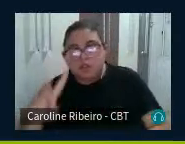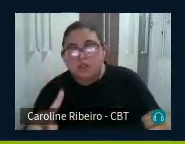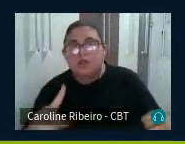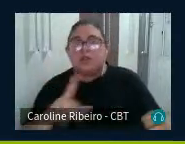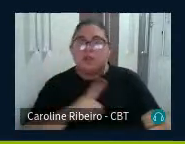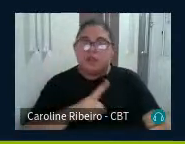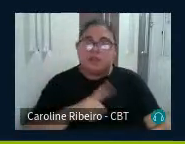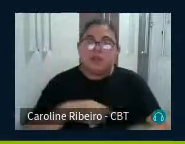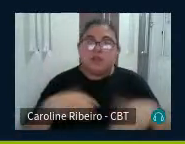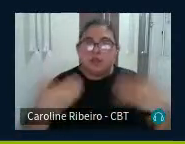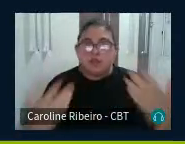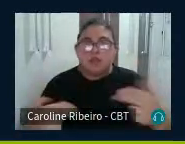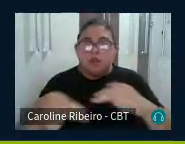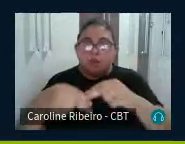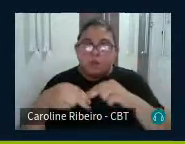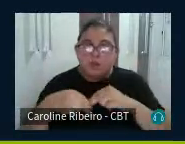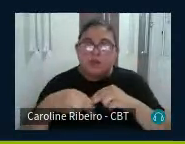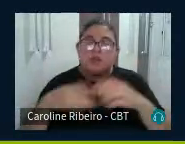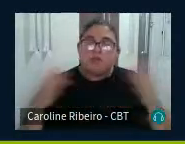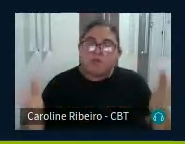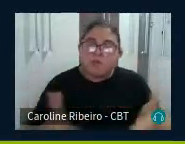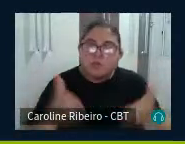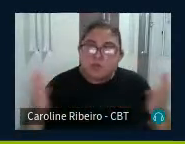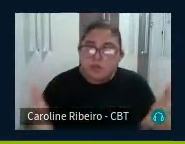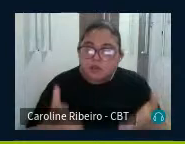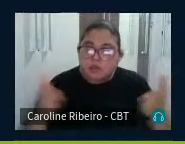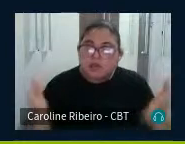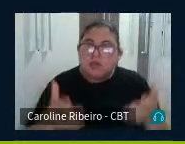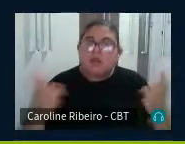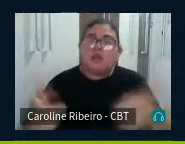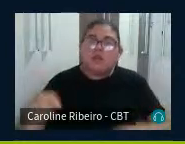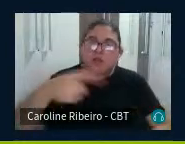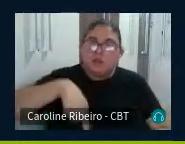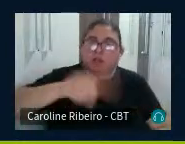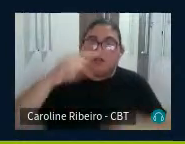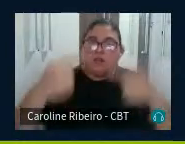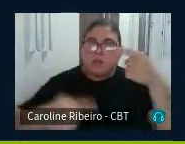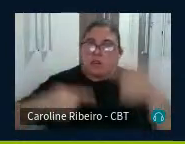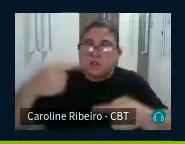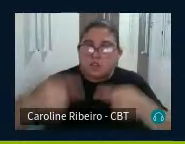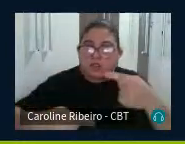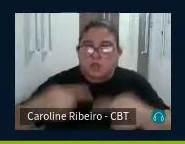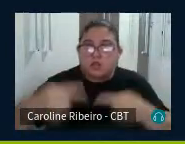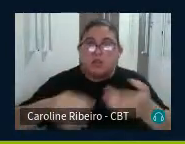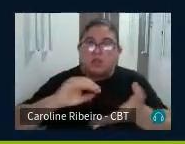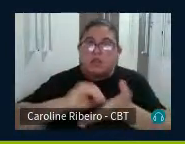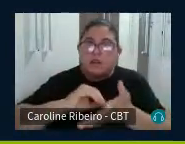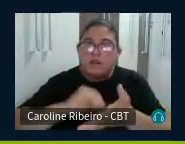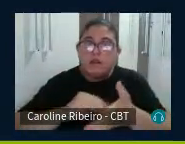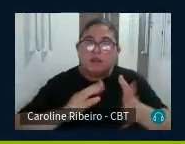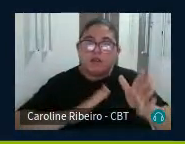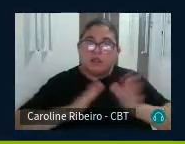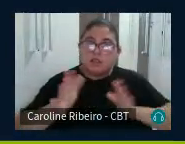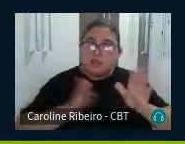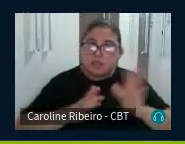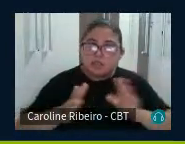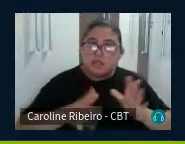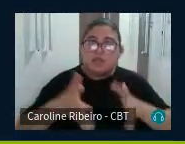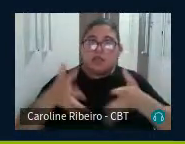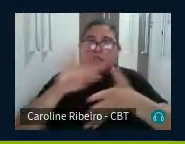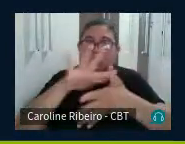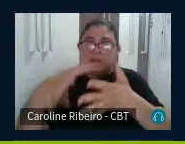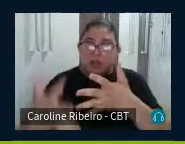E também foi um estímulo devido às frentes das discussões da falta de acessibilidade em Libras, né?